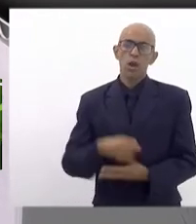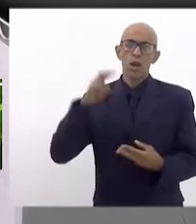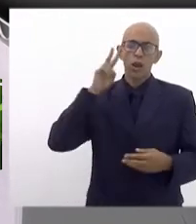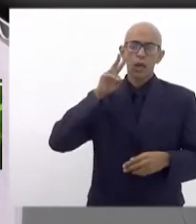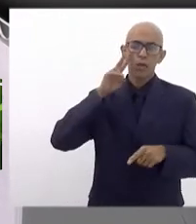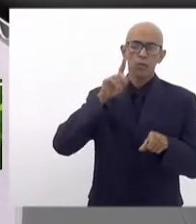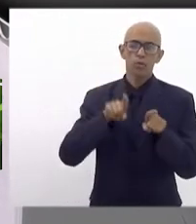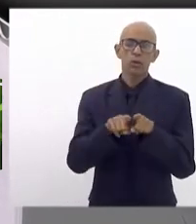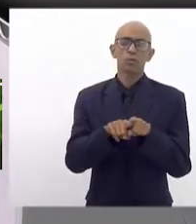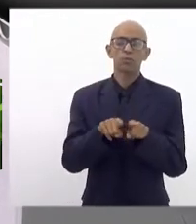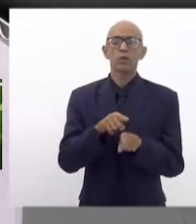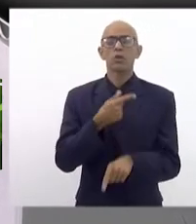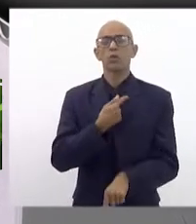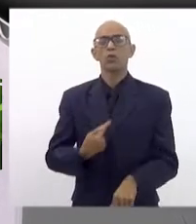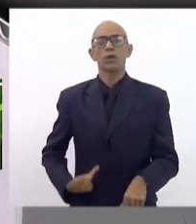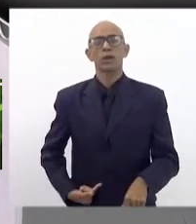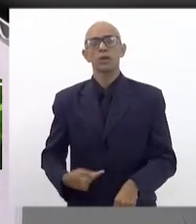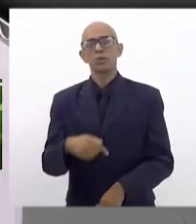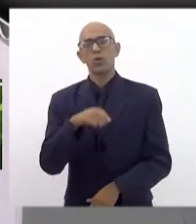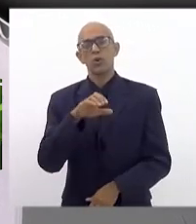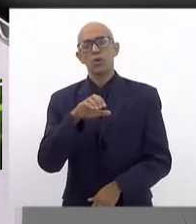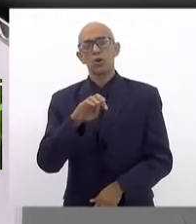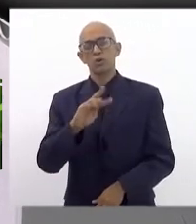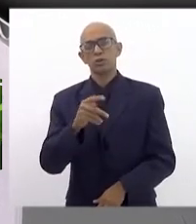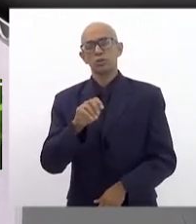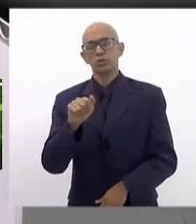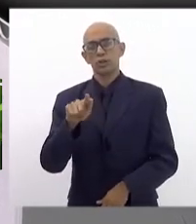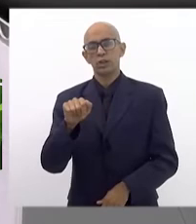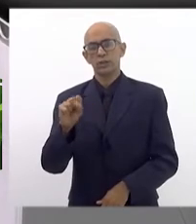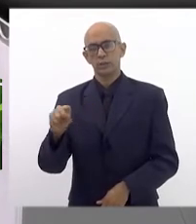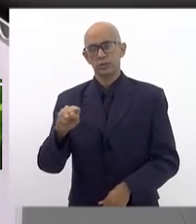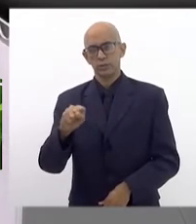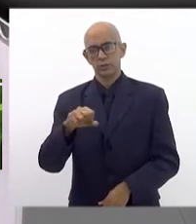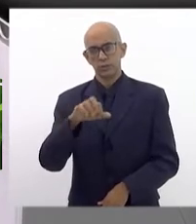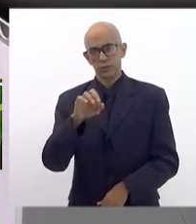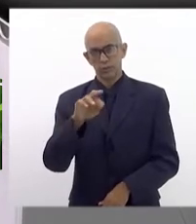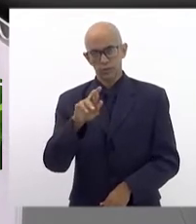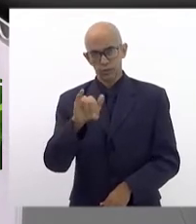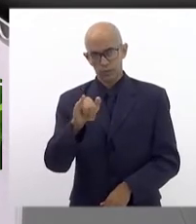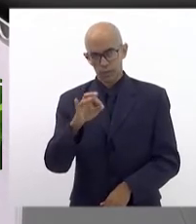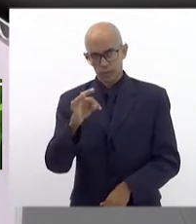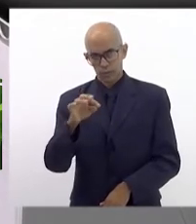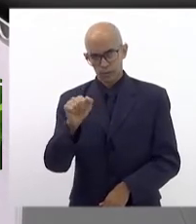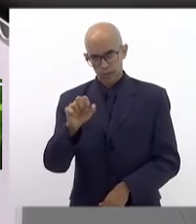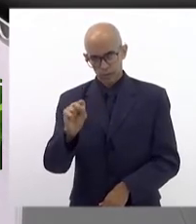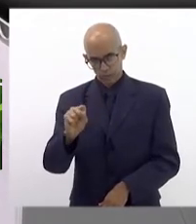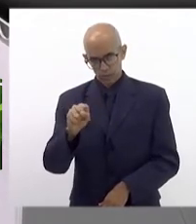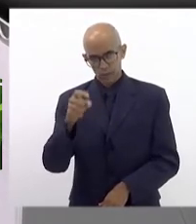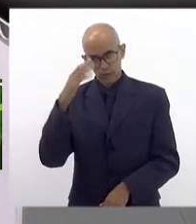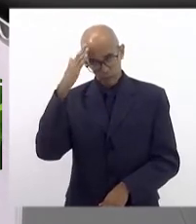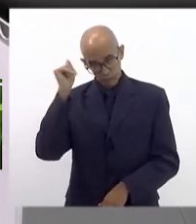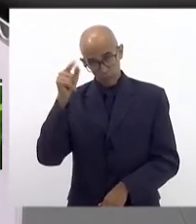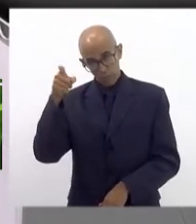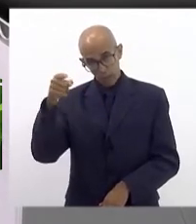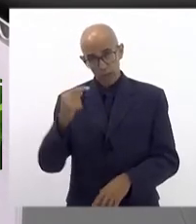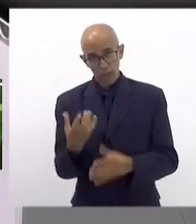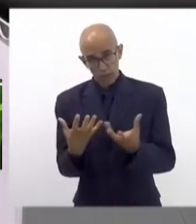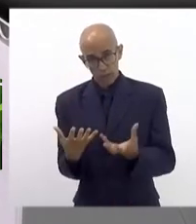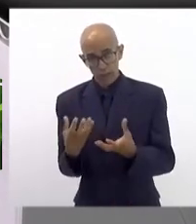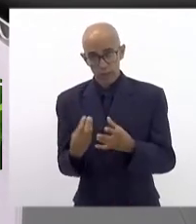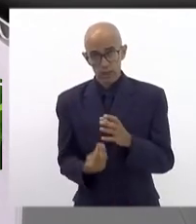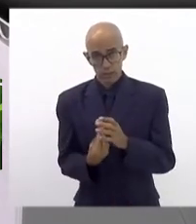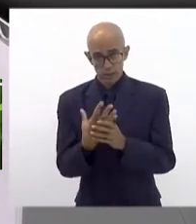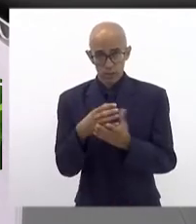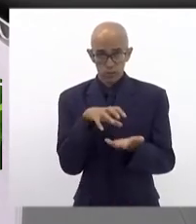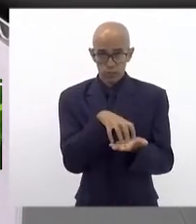governador Chagas Freitas, ele, ao saber que se queria criar uma agência, ele simplesmente